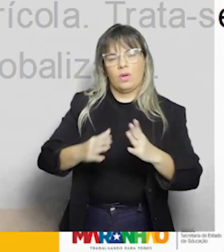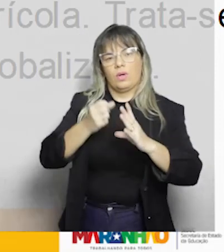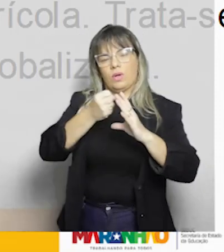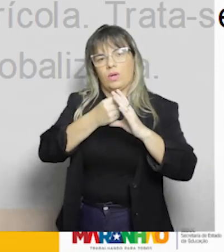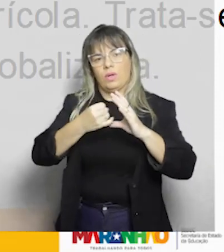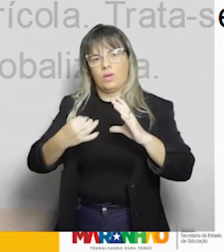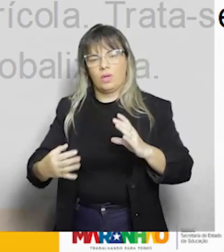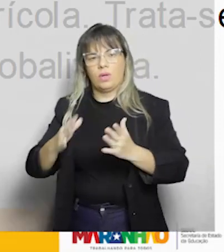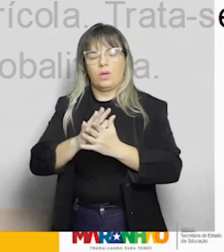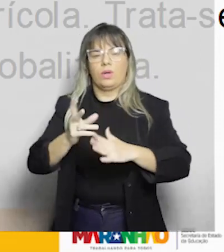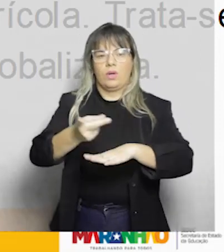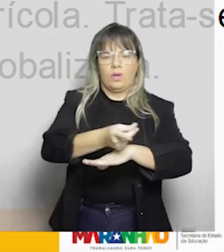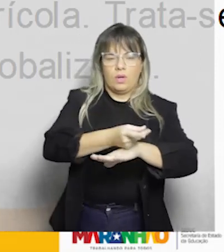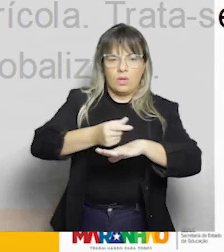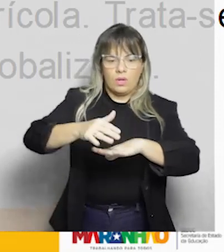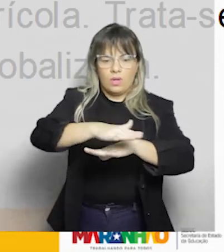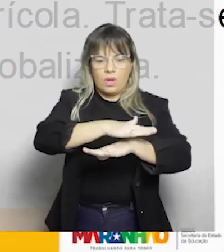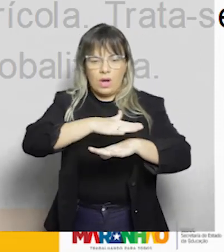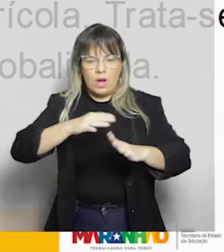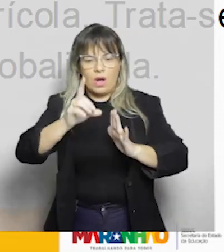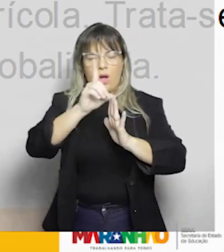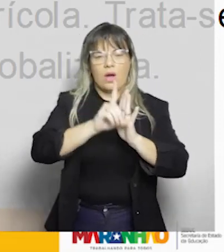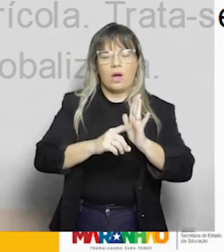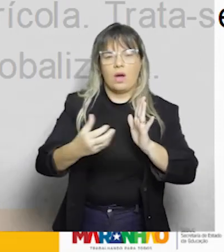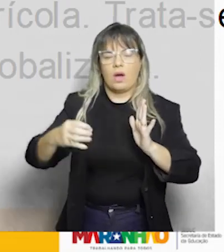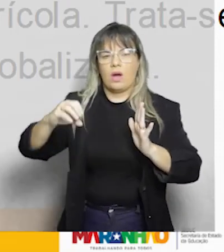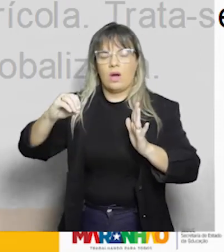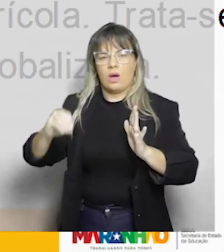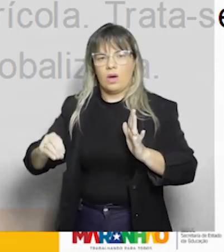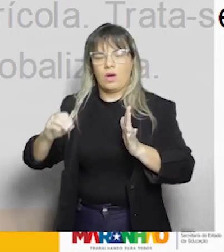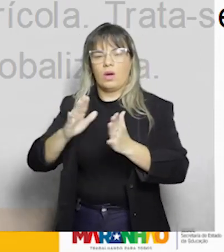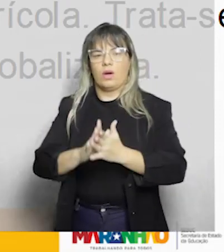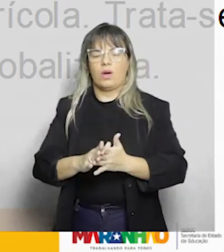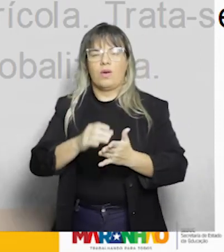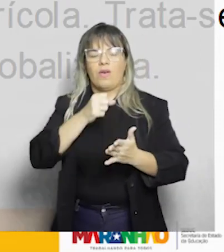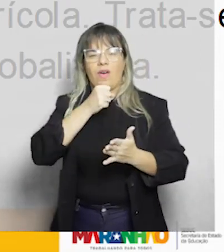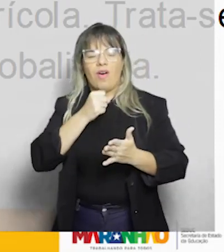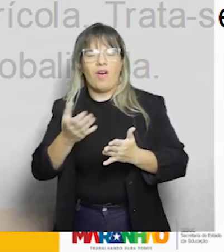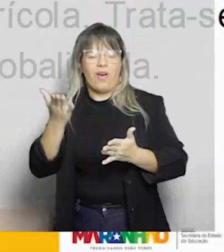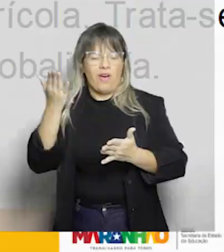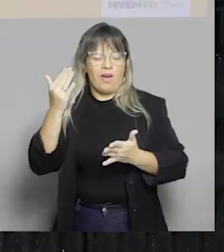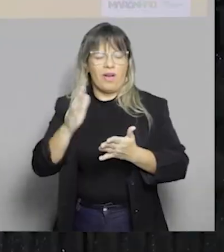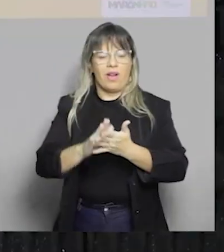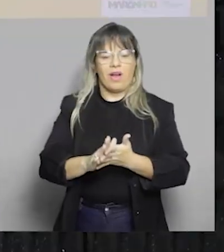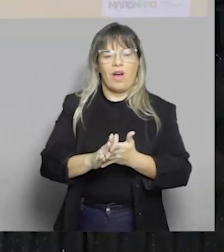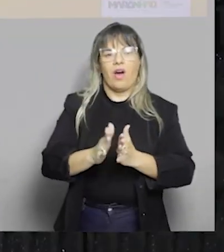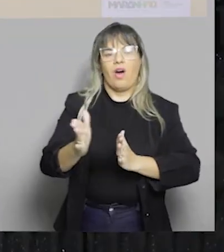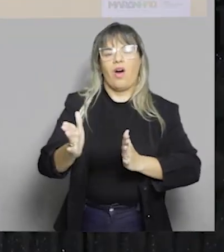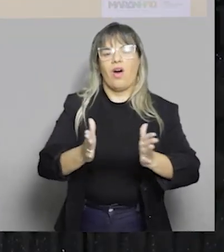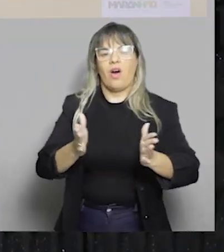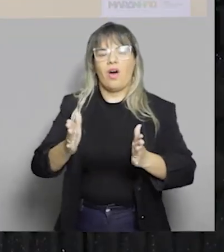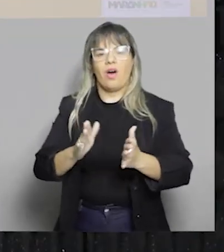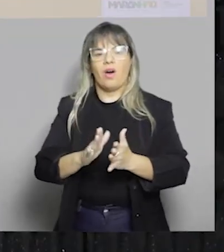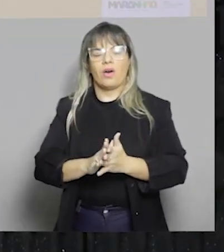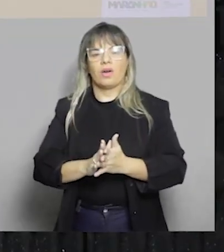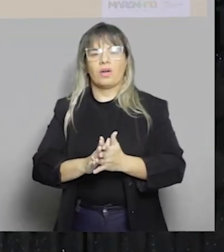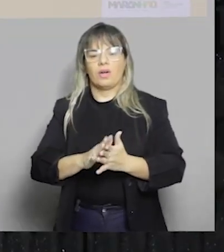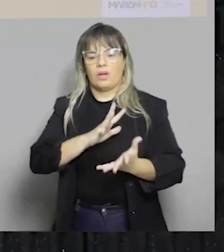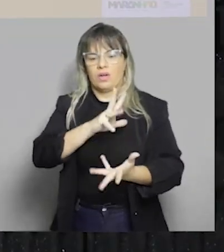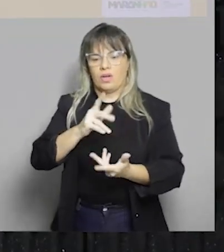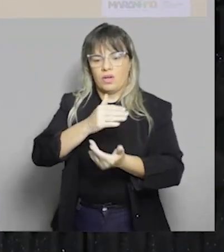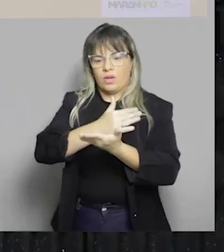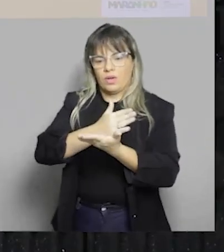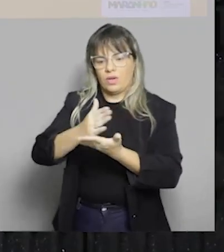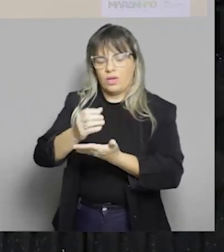para o neoliberalismo, né, década de 90, final da velha ordem mundial, início da nova ordem, beleza? Maior regulação das empresas